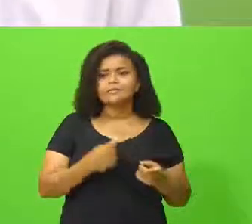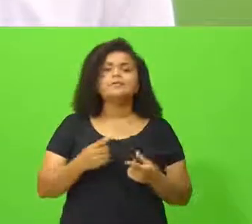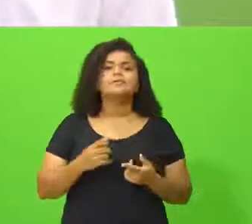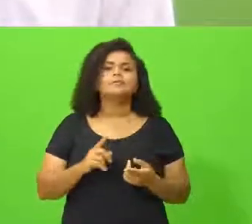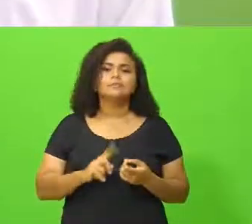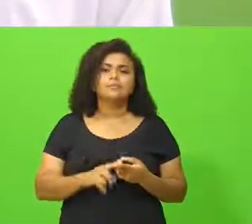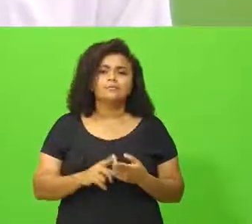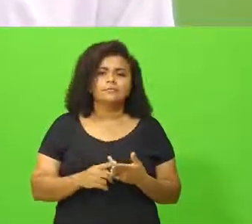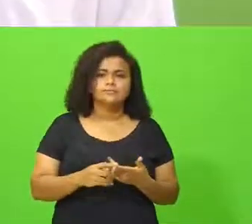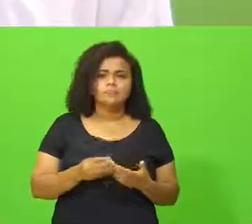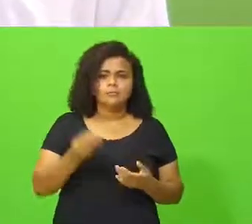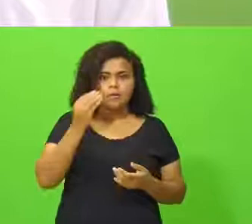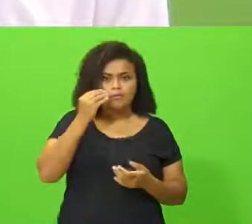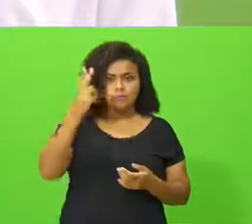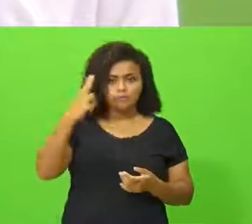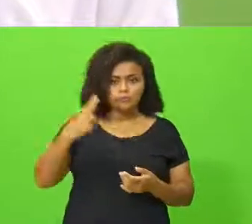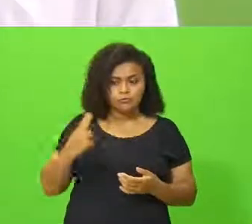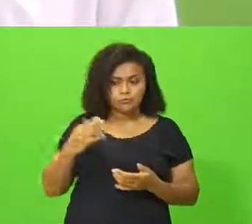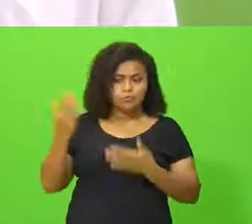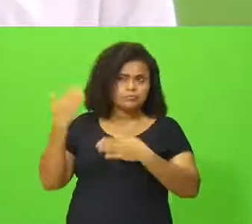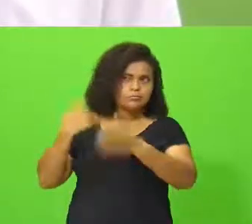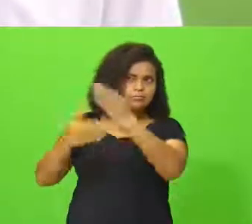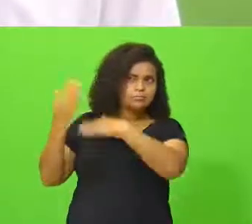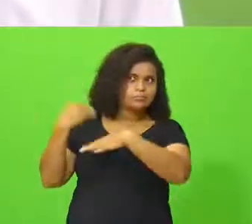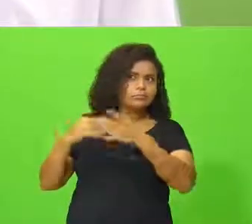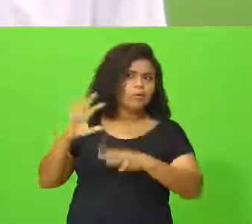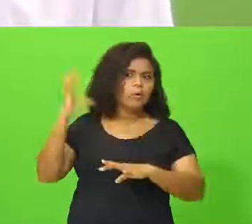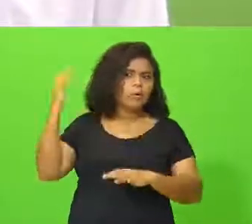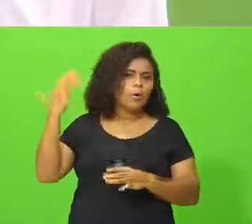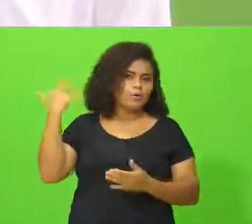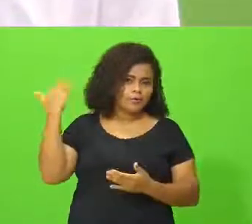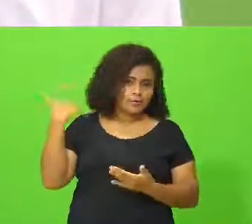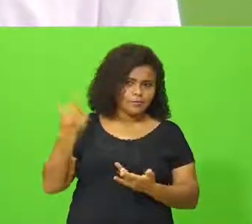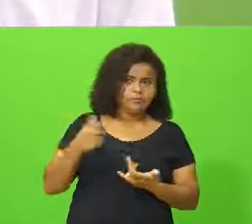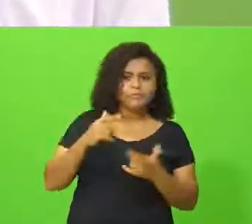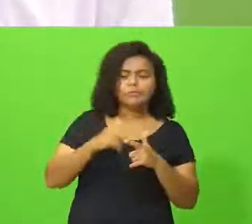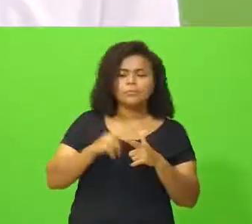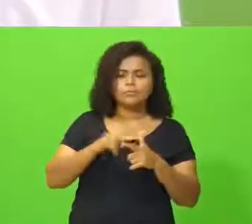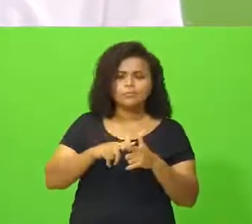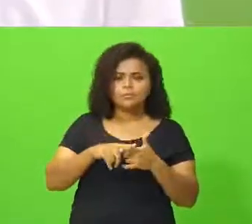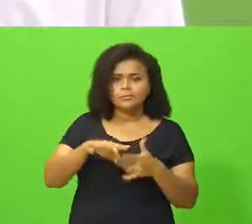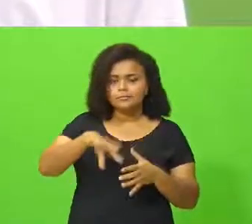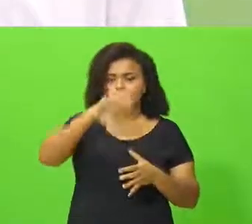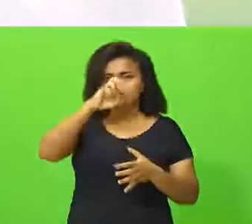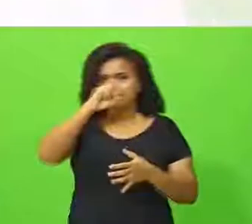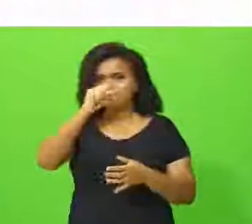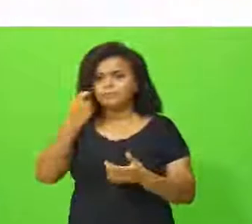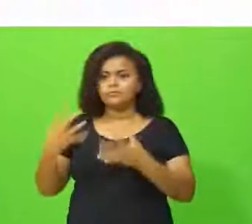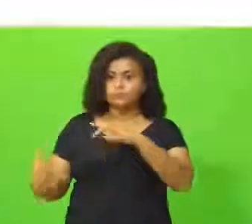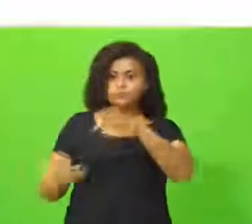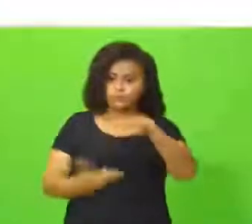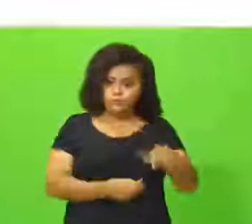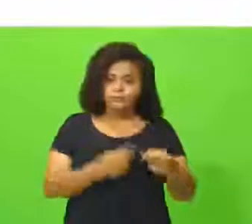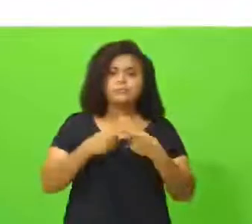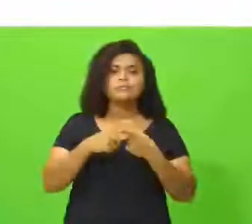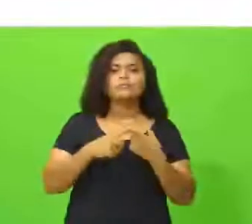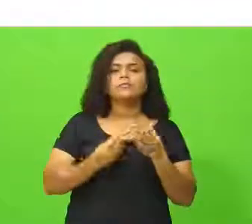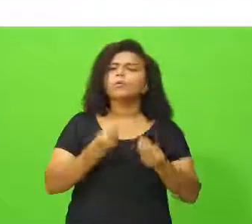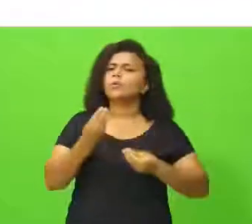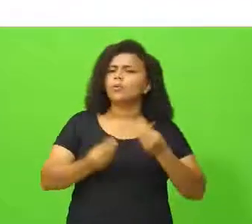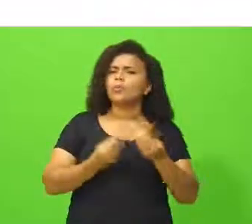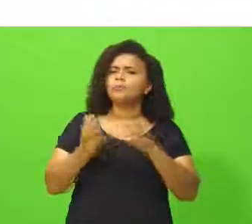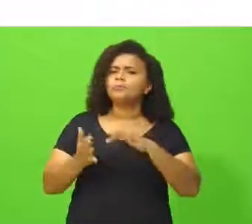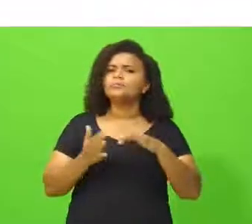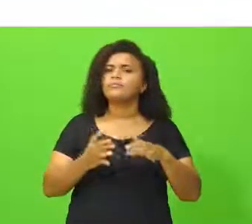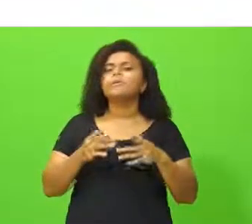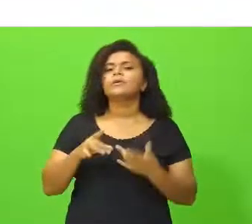temos histórica, né? Trajetória histórica da poluição mundial. Essa descoberta do novo mundo, como falei